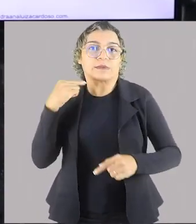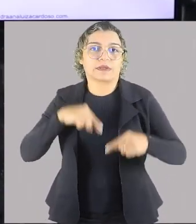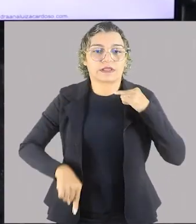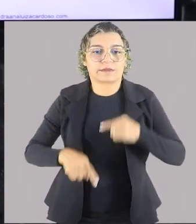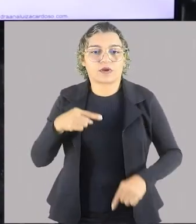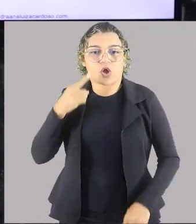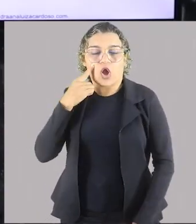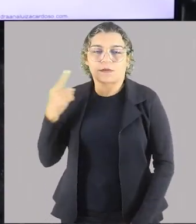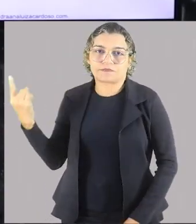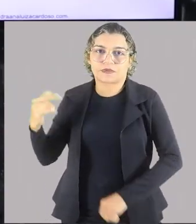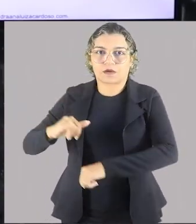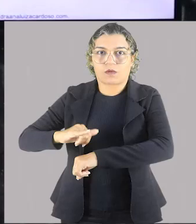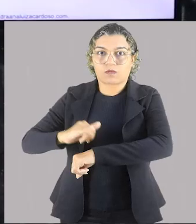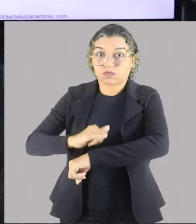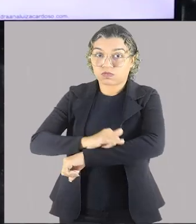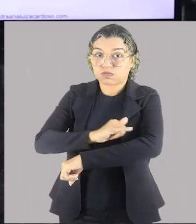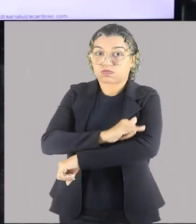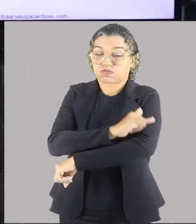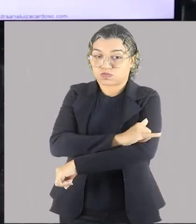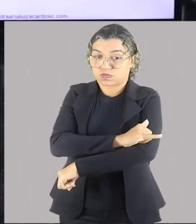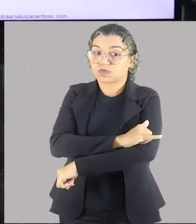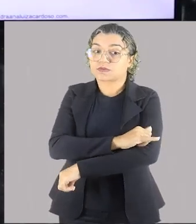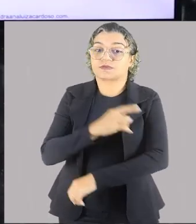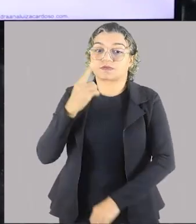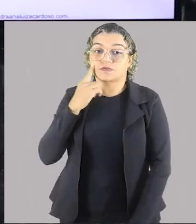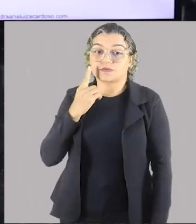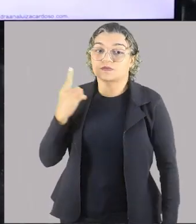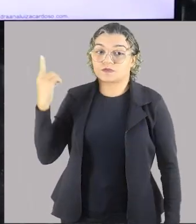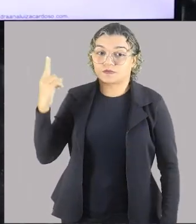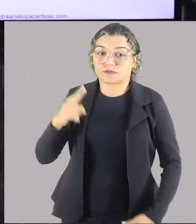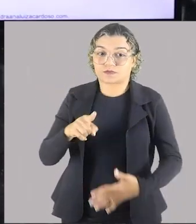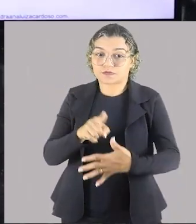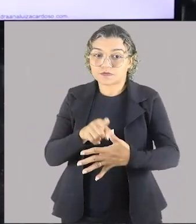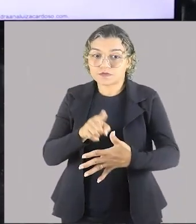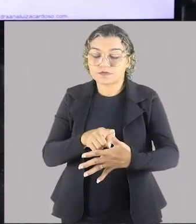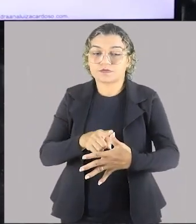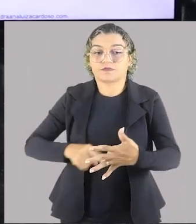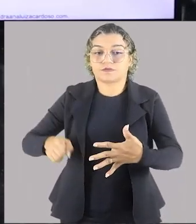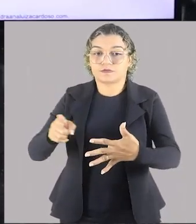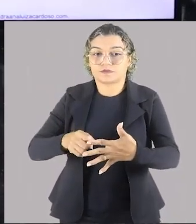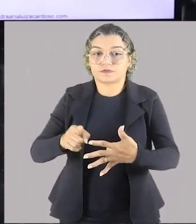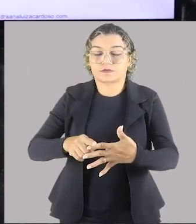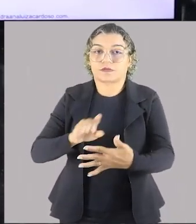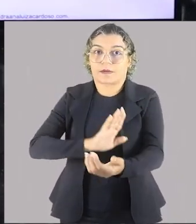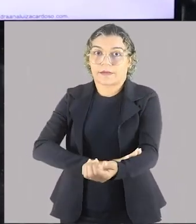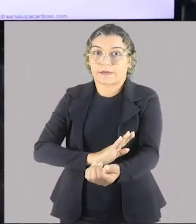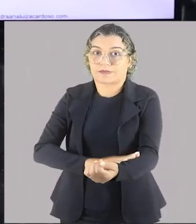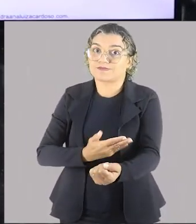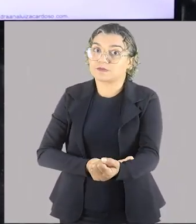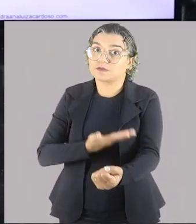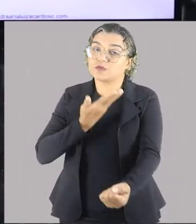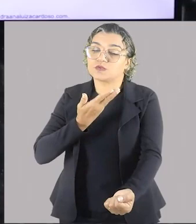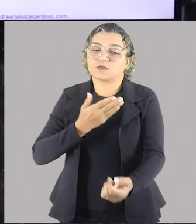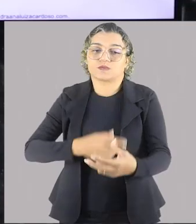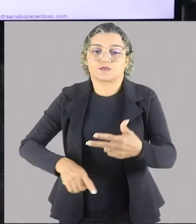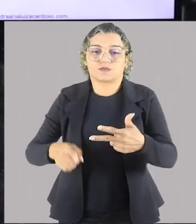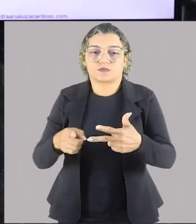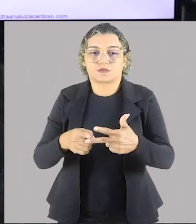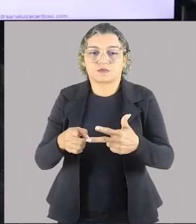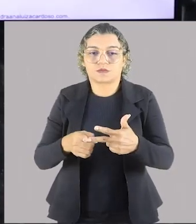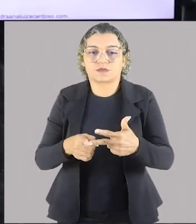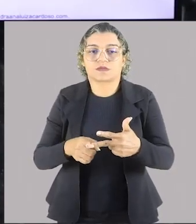elas, obesidade central, a gente vai estar falando sobre cada uma delas, hipertensão arterial,